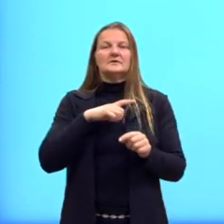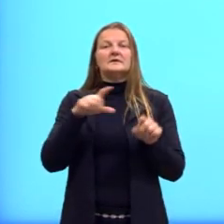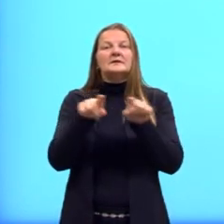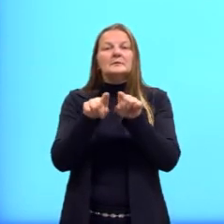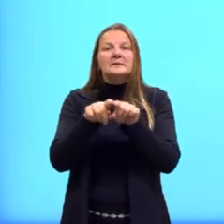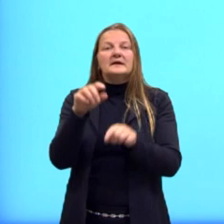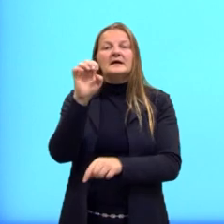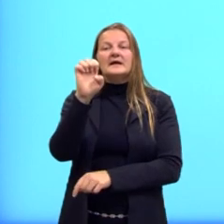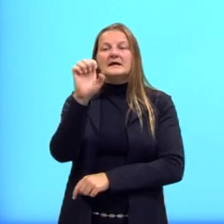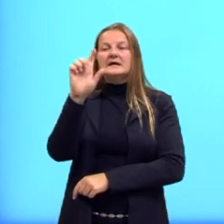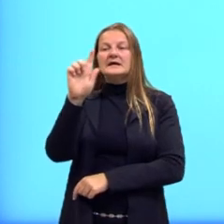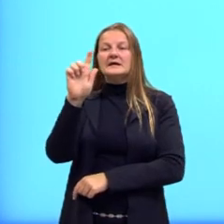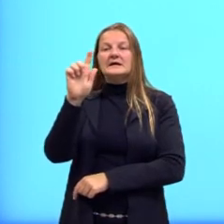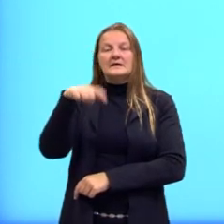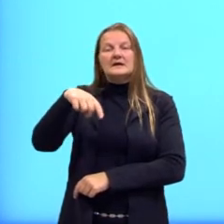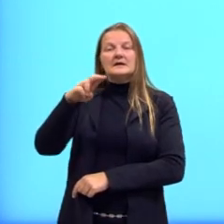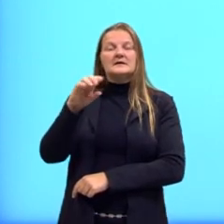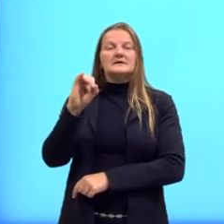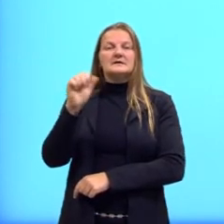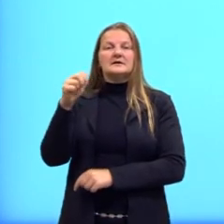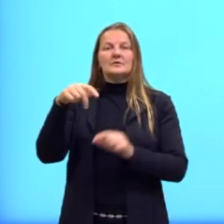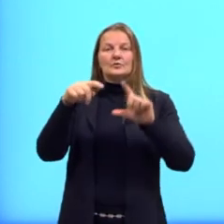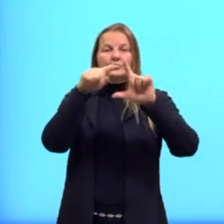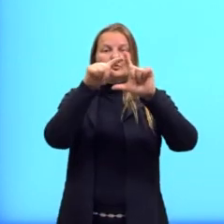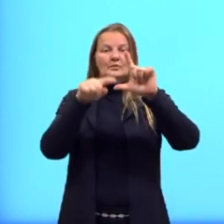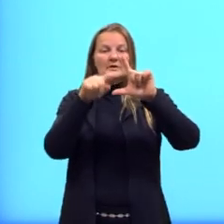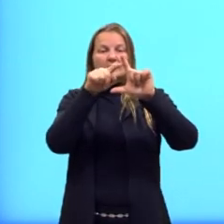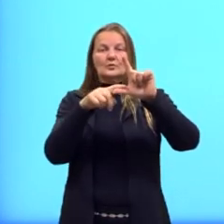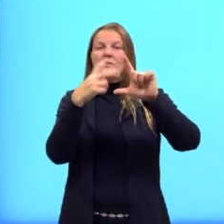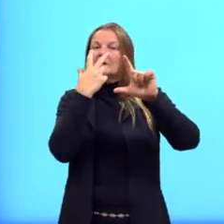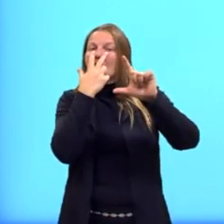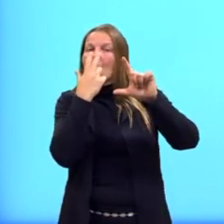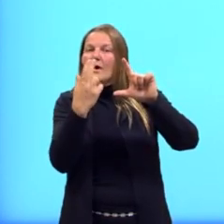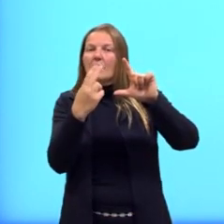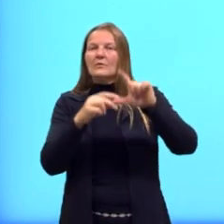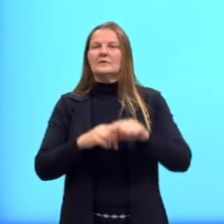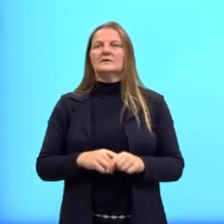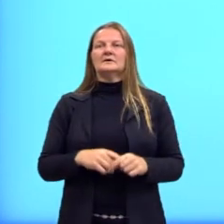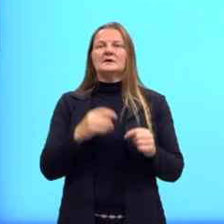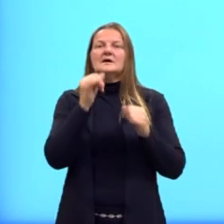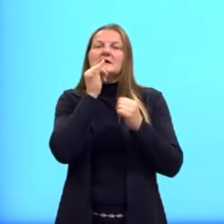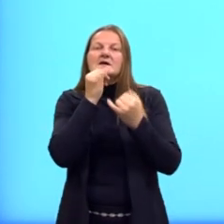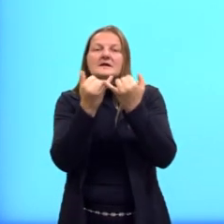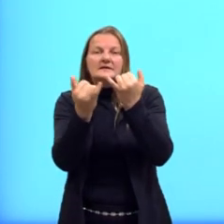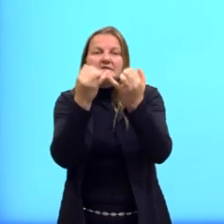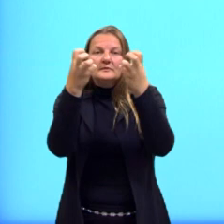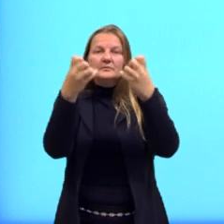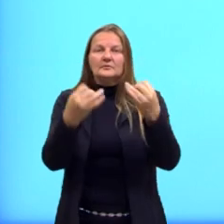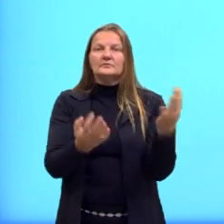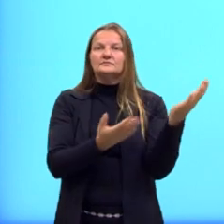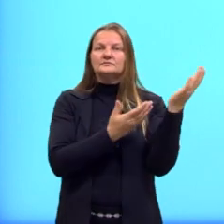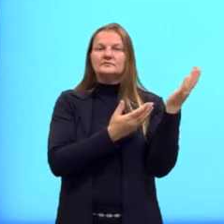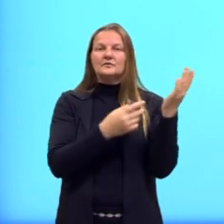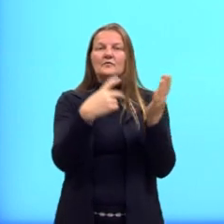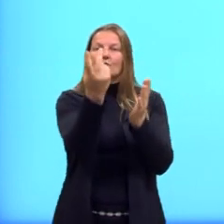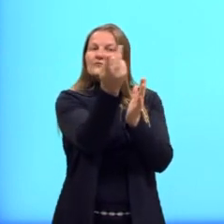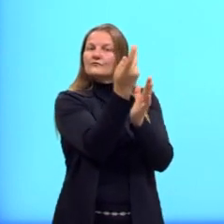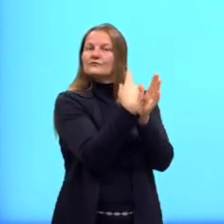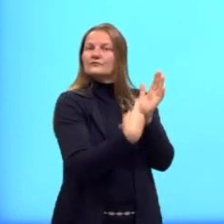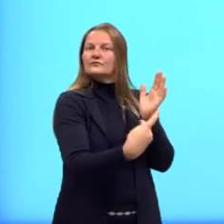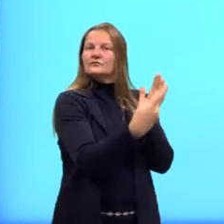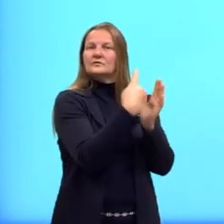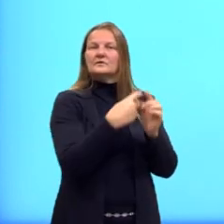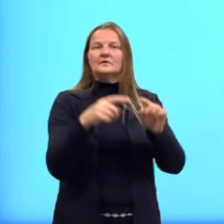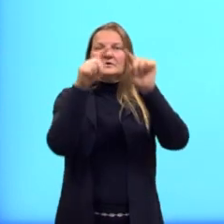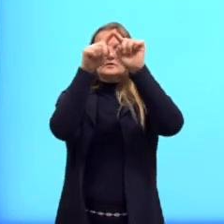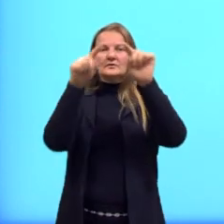ou seja ângulos com mesma medida então eu trouxe aqui alguns exemplos para vocês de figuras nós